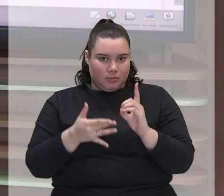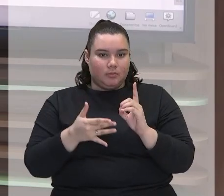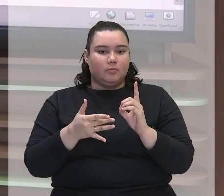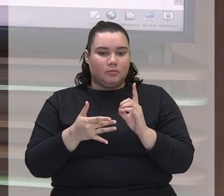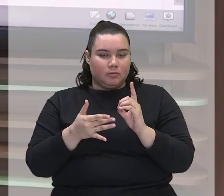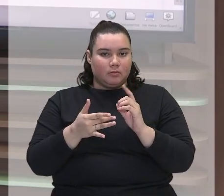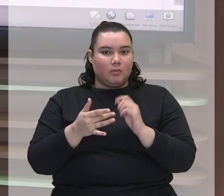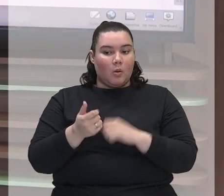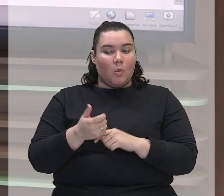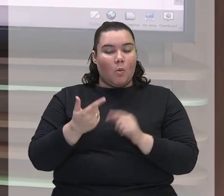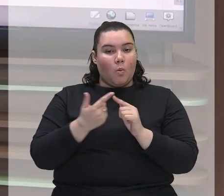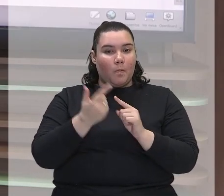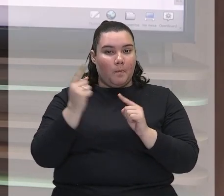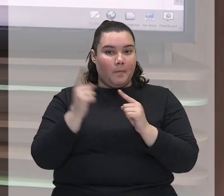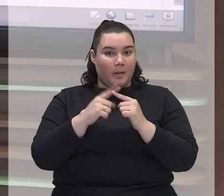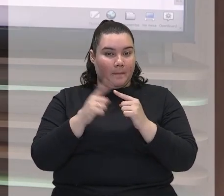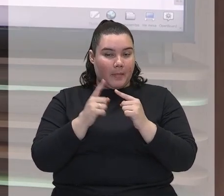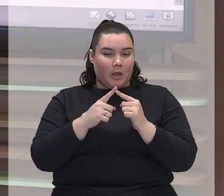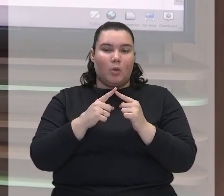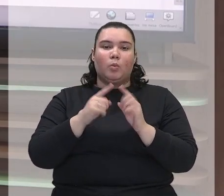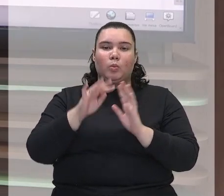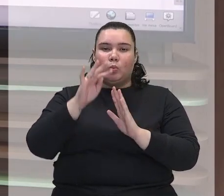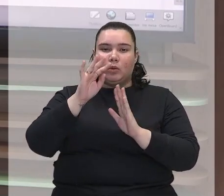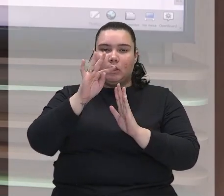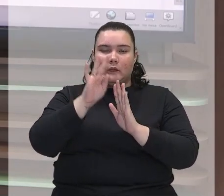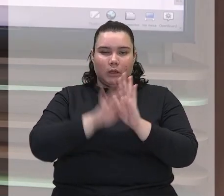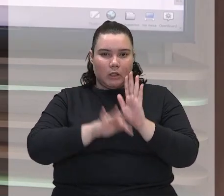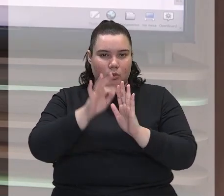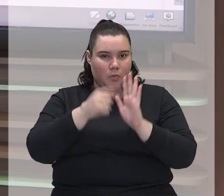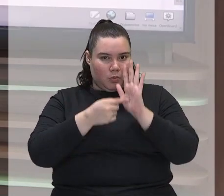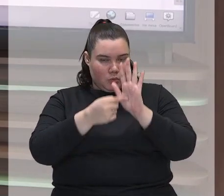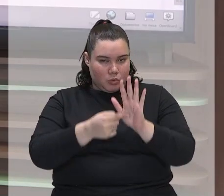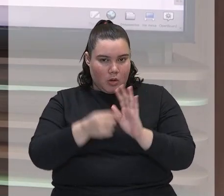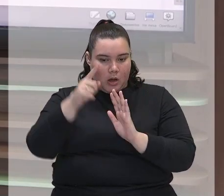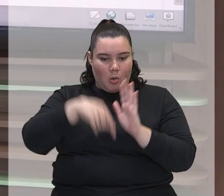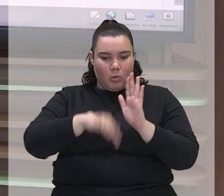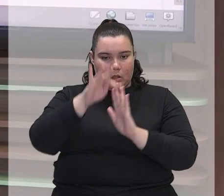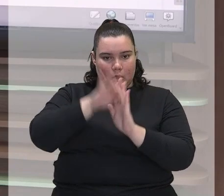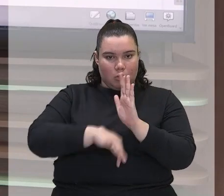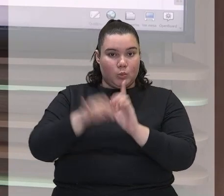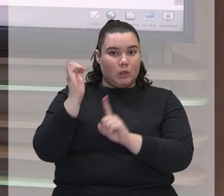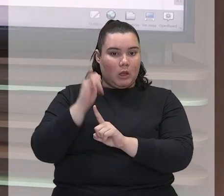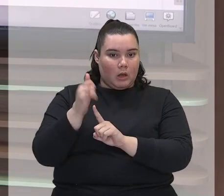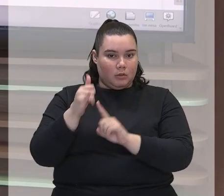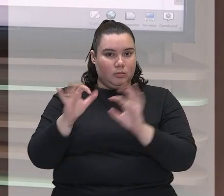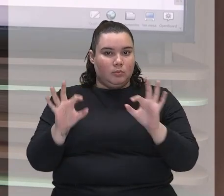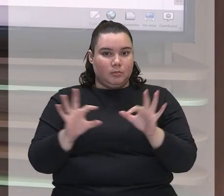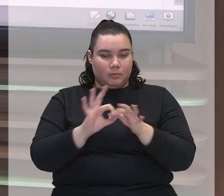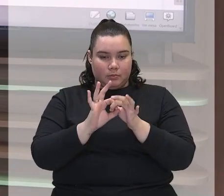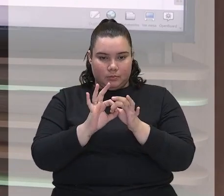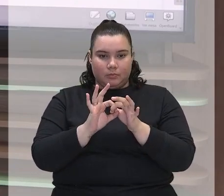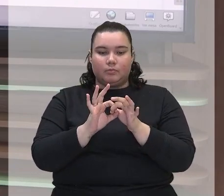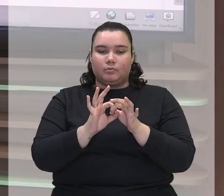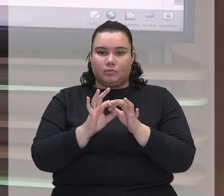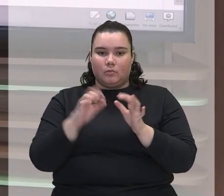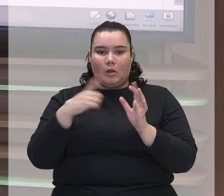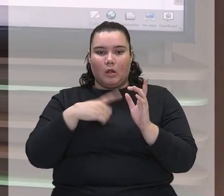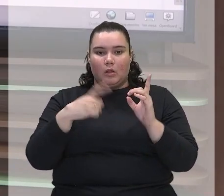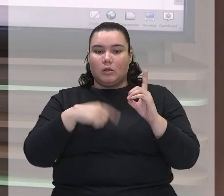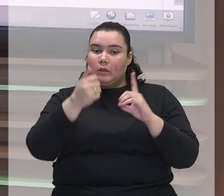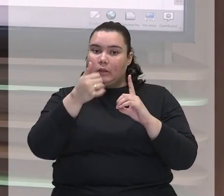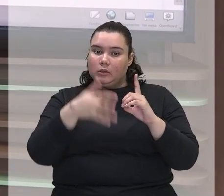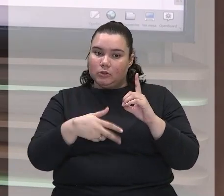exemplo, você tem um texto narrativo, consequências também descritivas, né? Traçando, né?